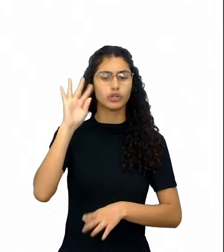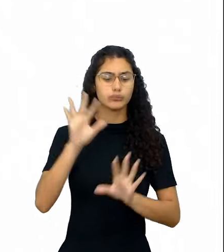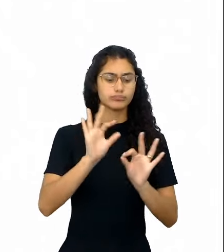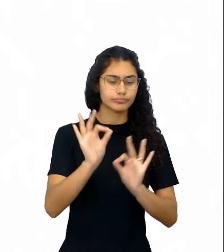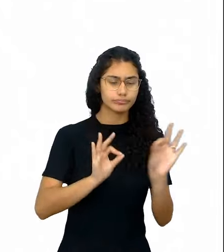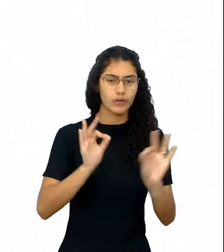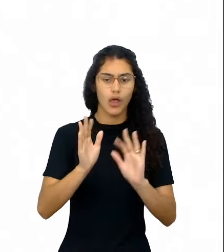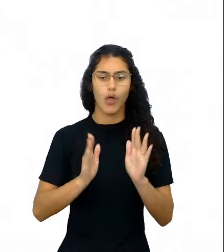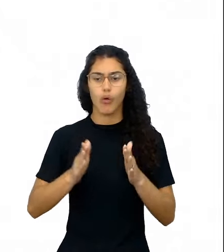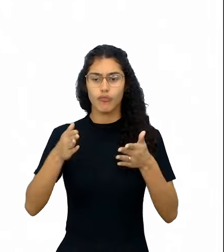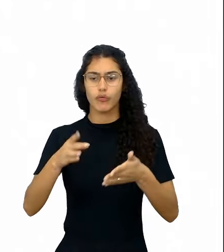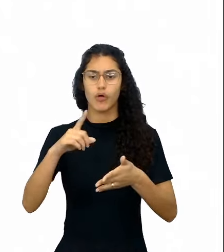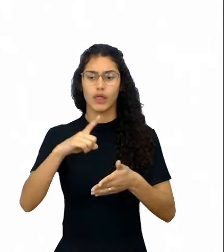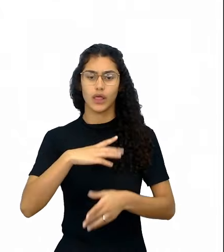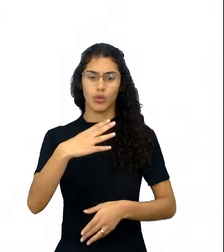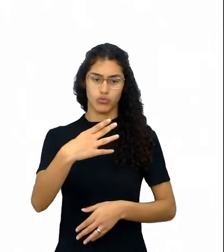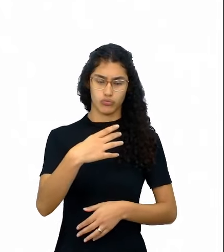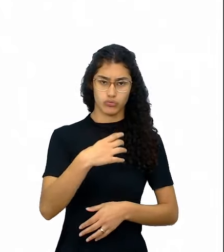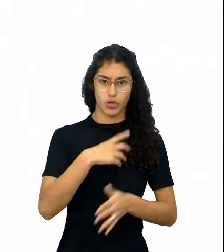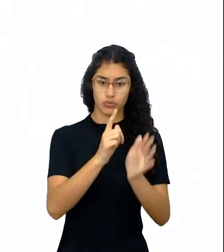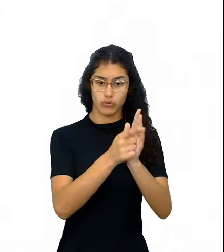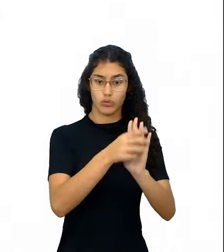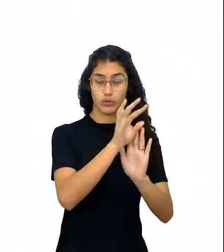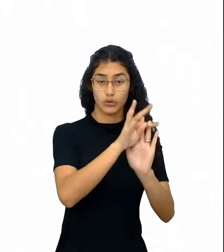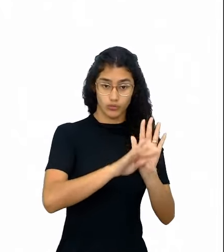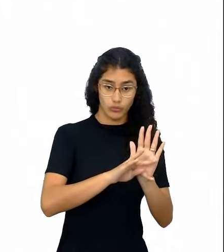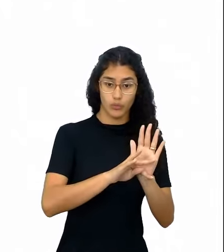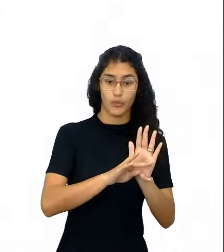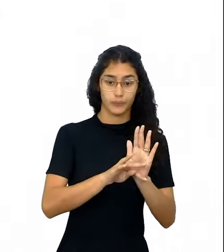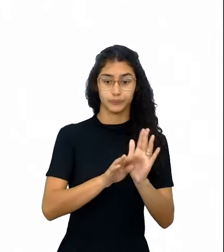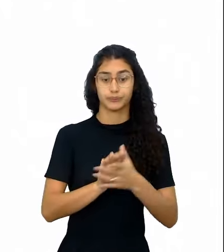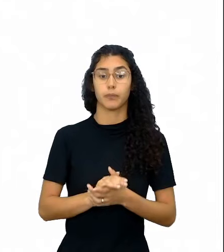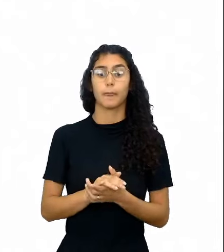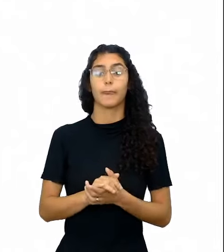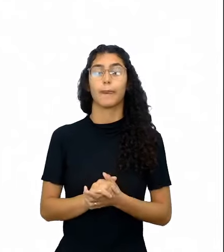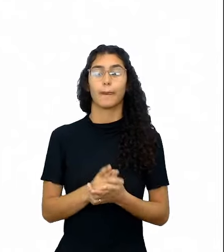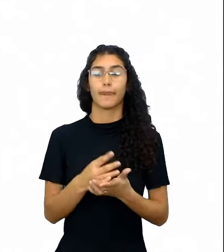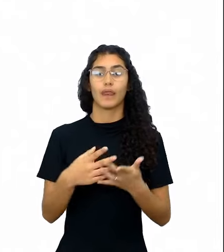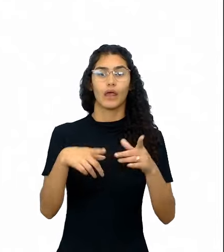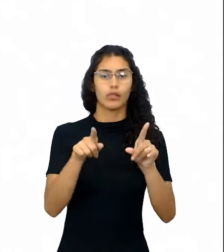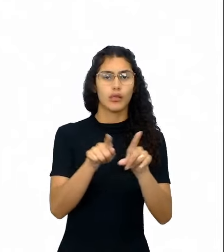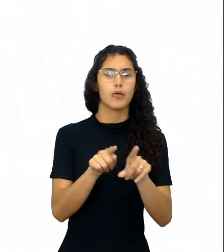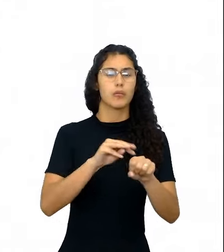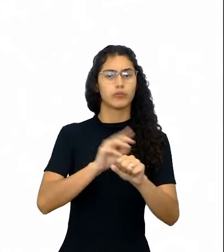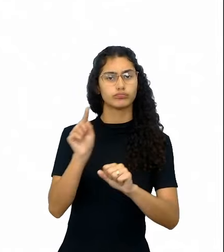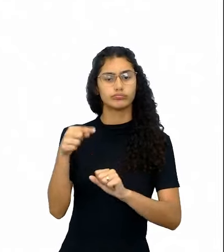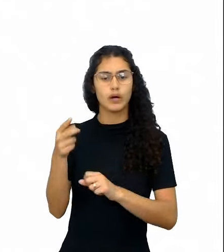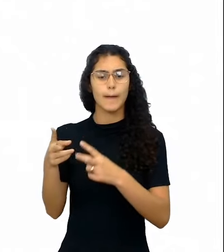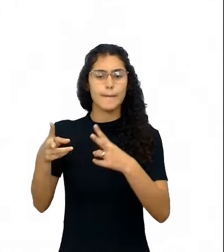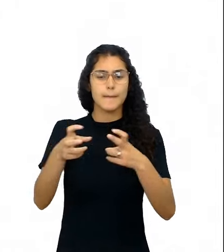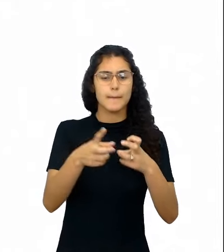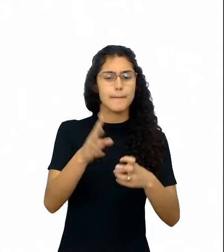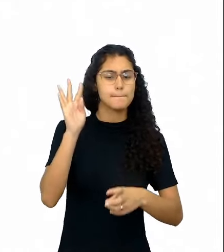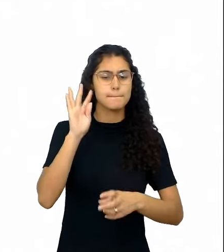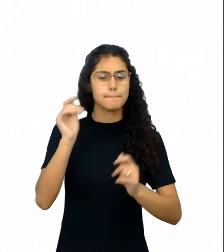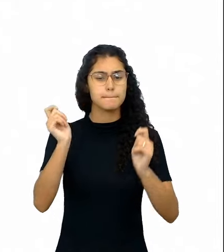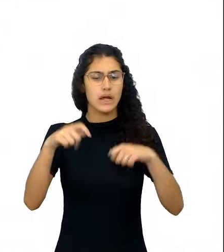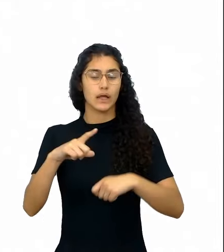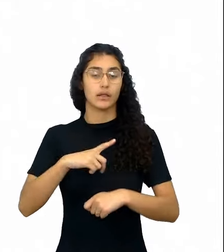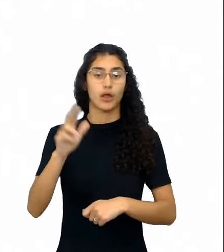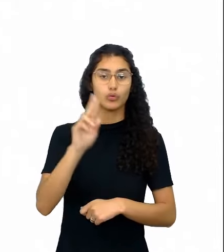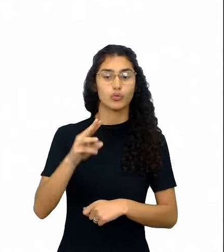com foco nas produções de sentido dos gêneros textuais ali presentes. Também, em um outro momento, analisaremos as possibilidades de